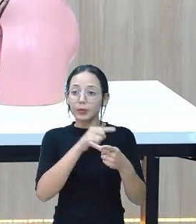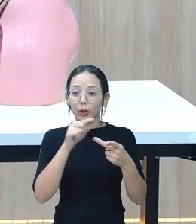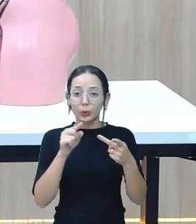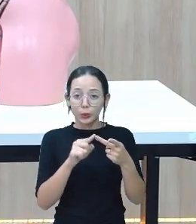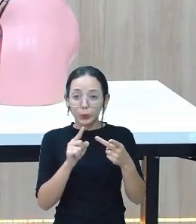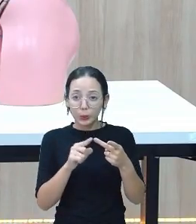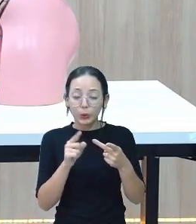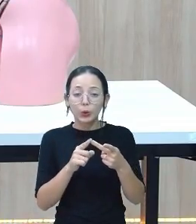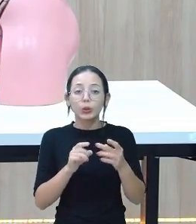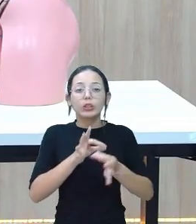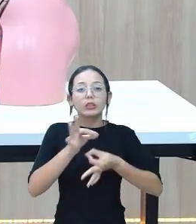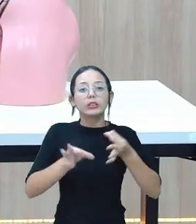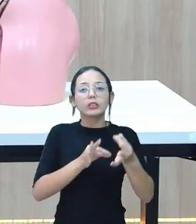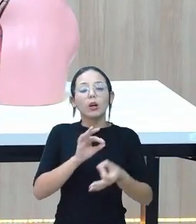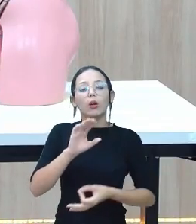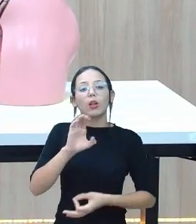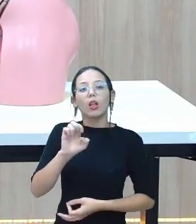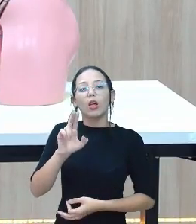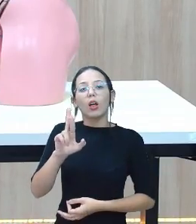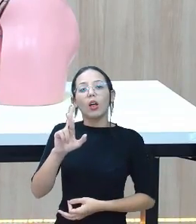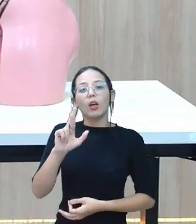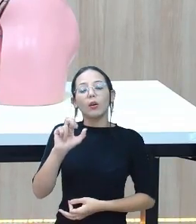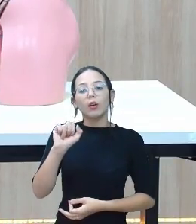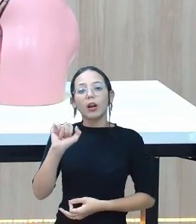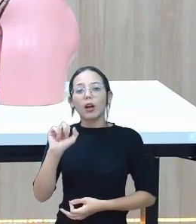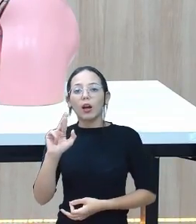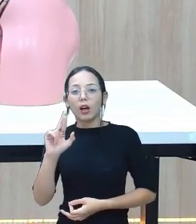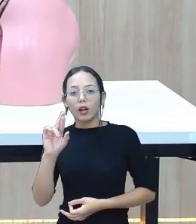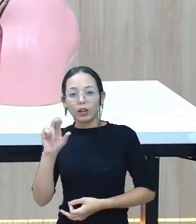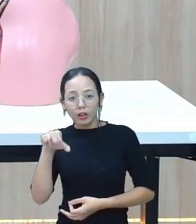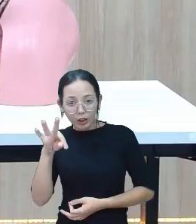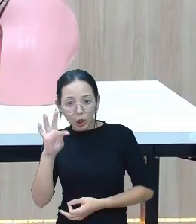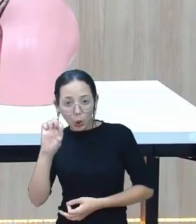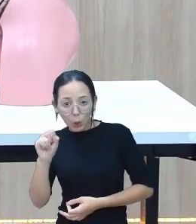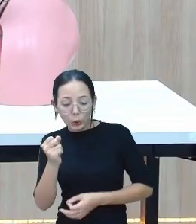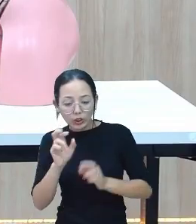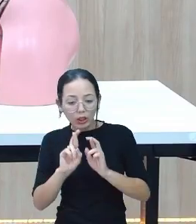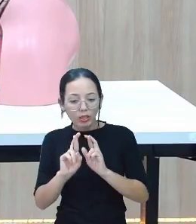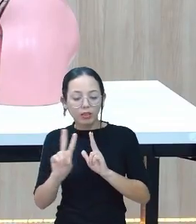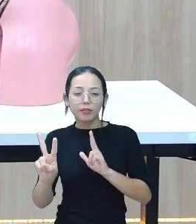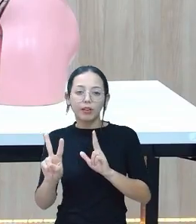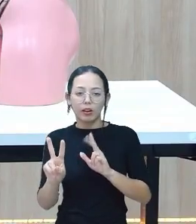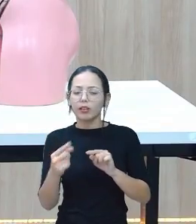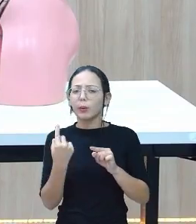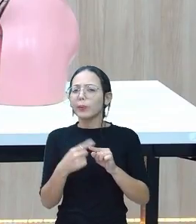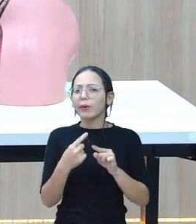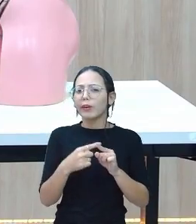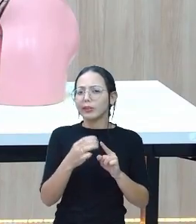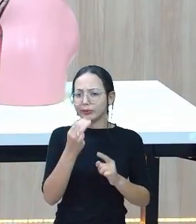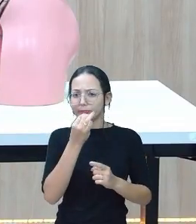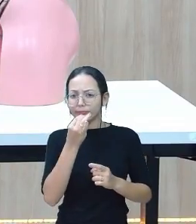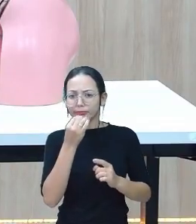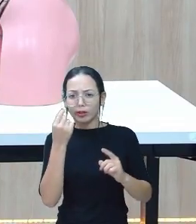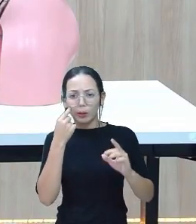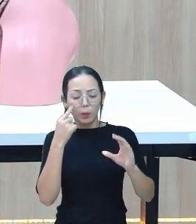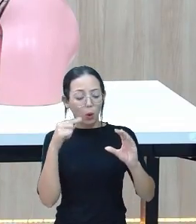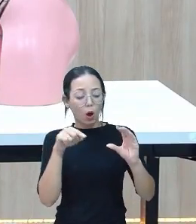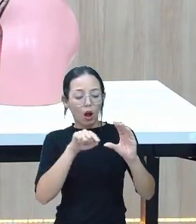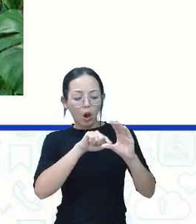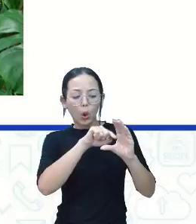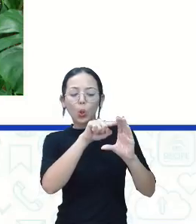As células eucariontes já são diferentes das células procariontes. Por quê?